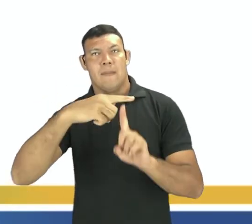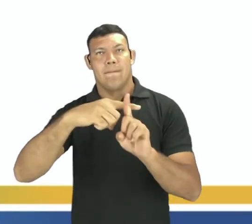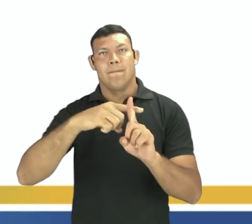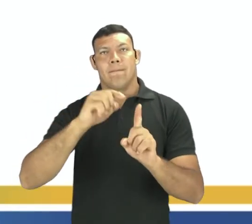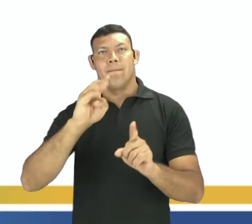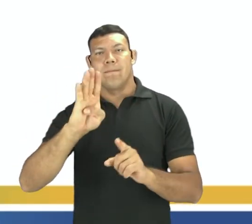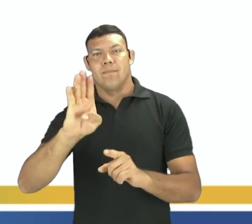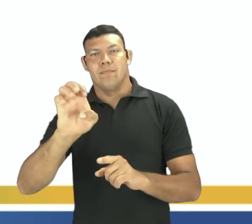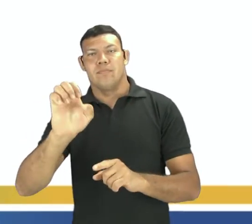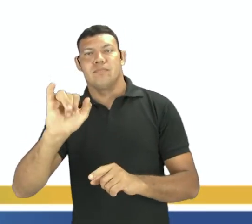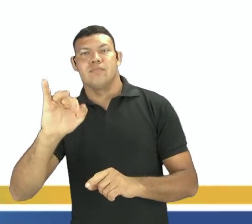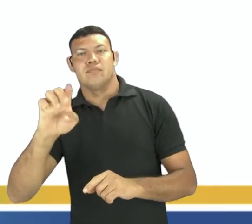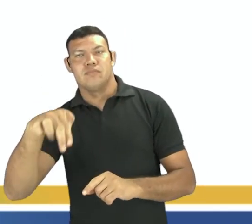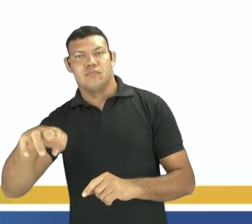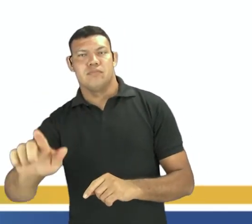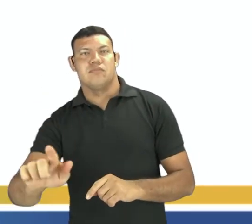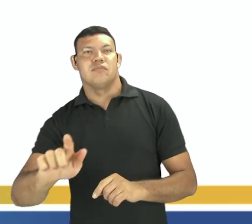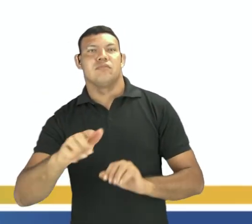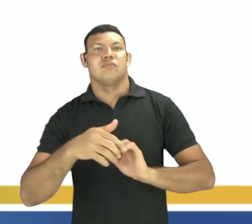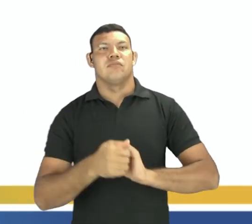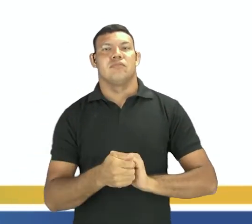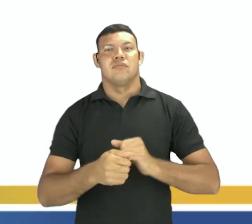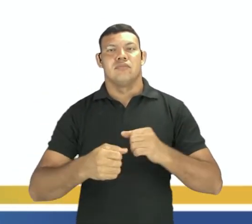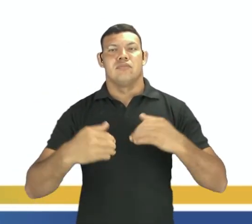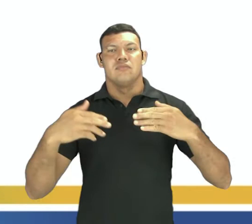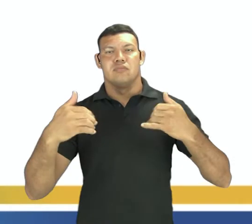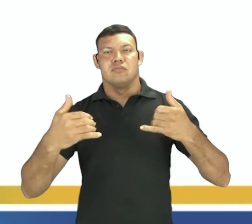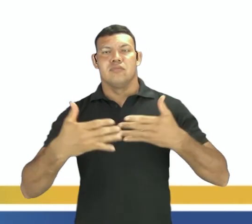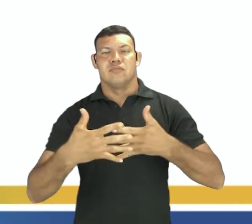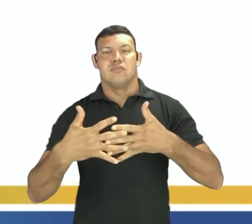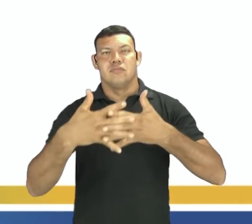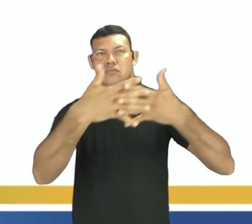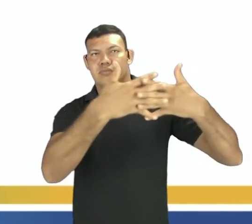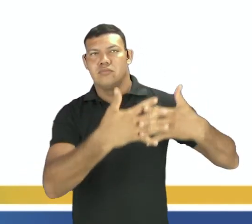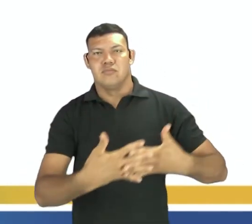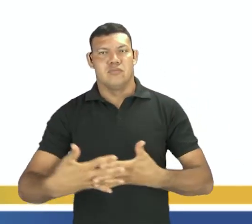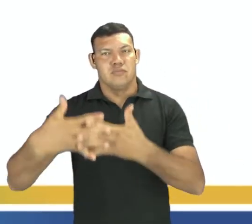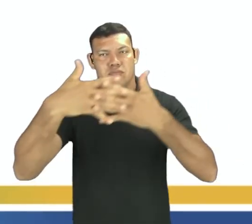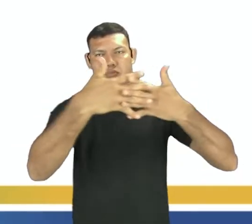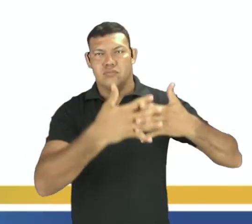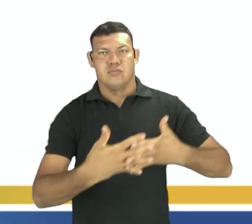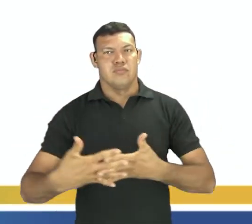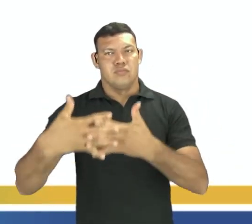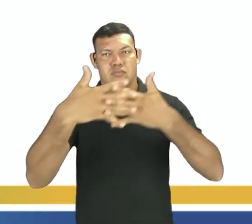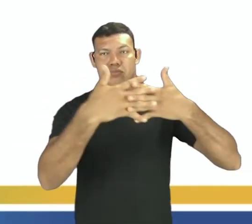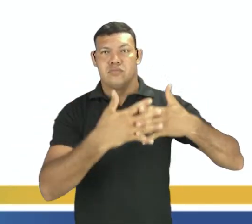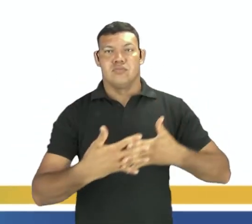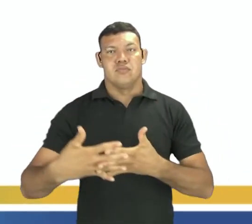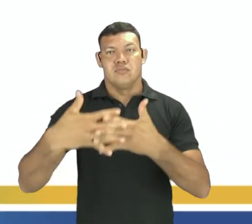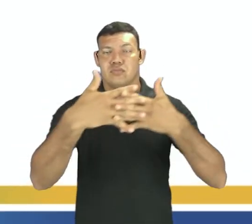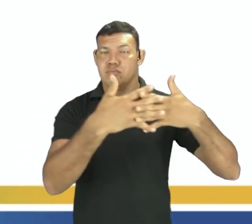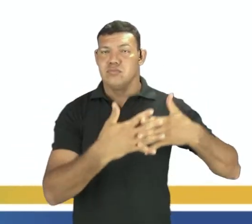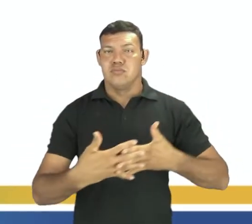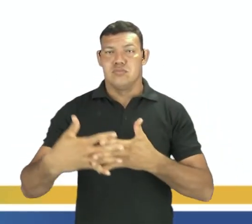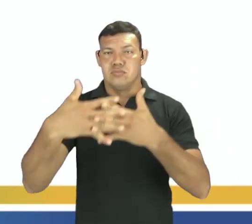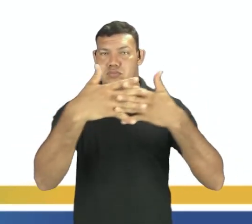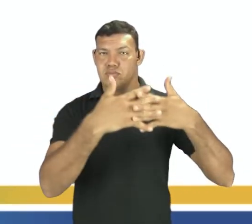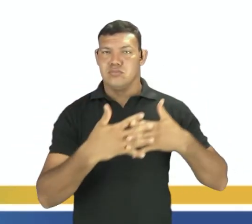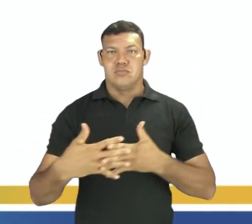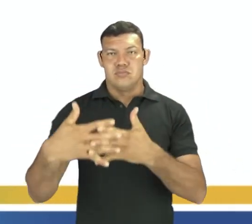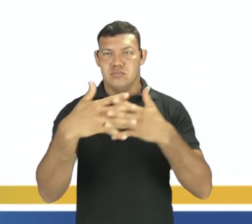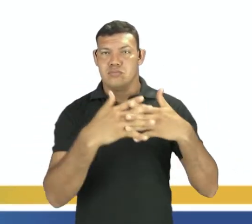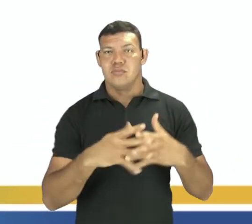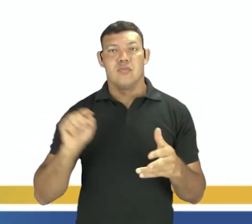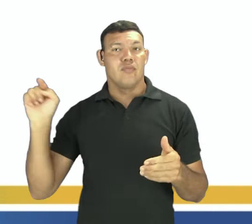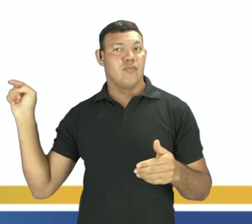driven by her. O caminhão estava sendo dirigido por ela. The houses were being cleaned by